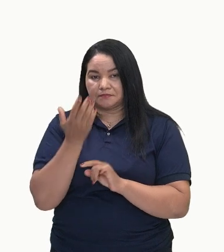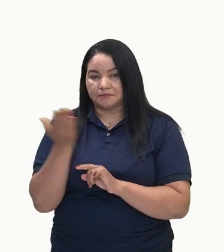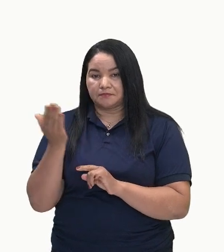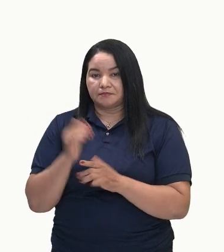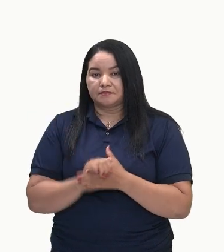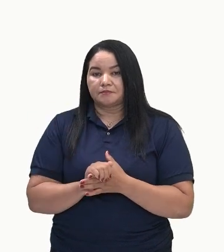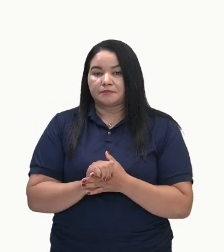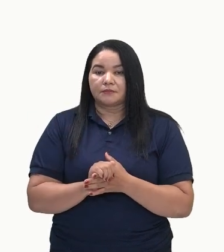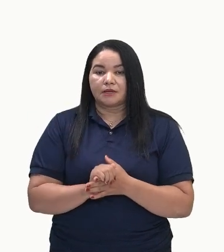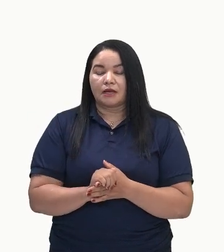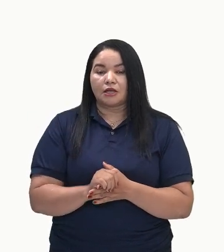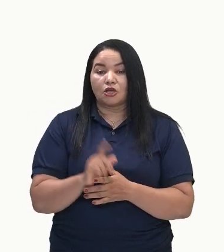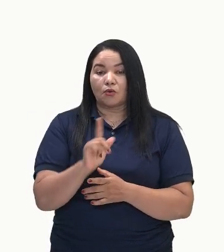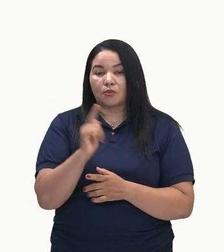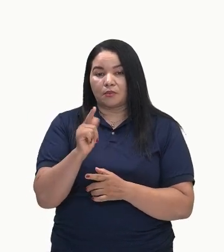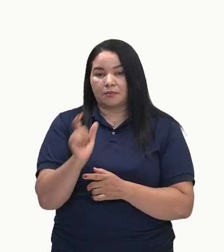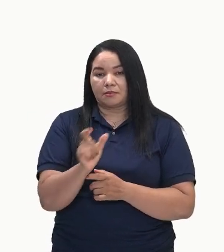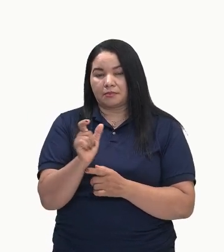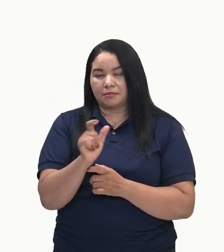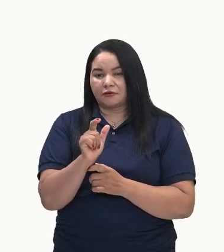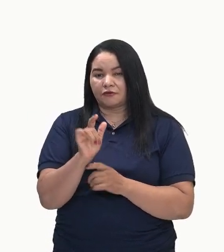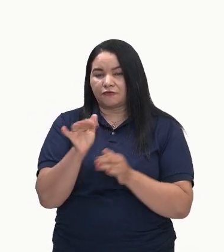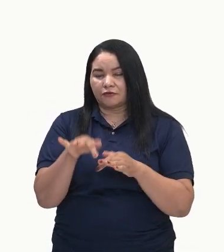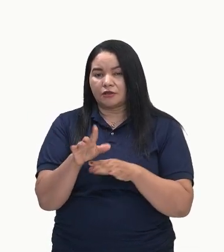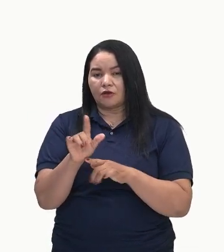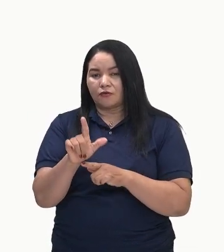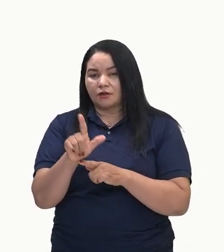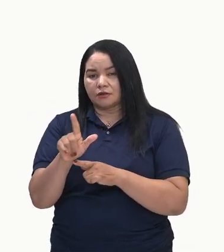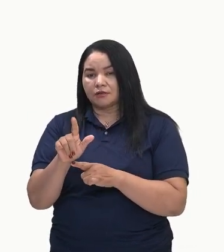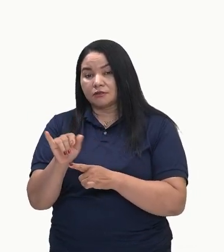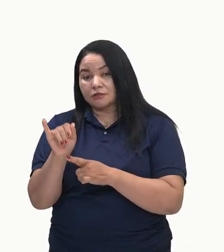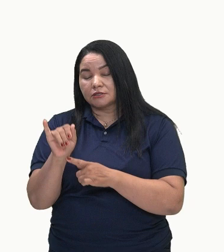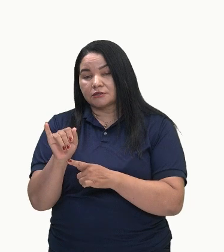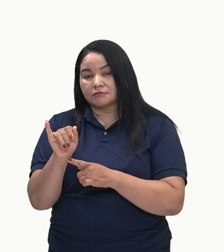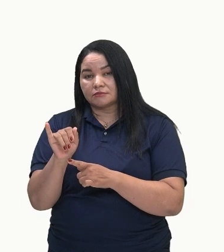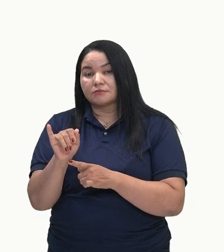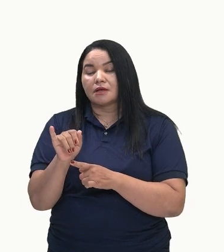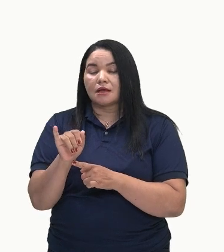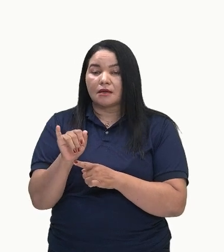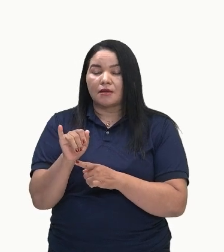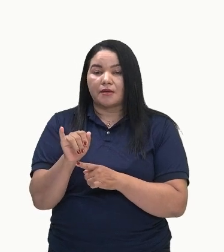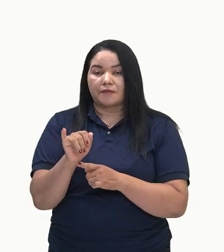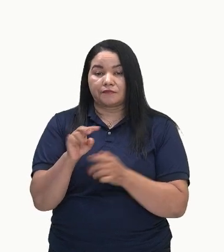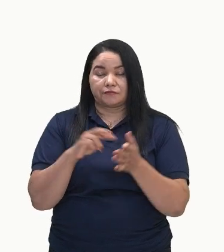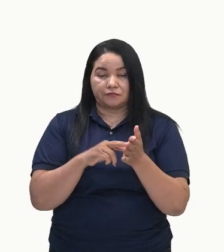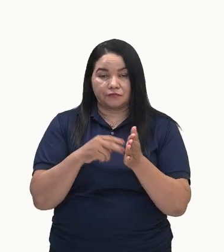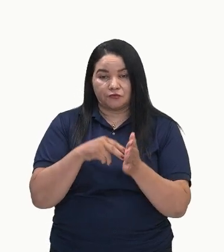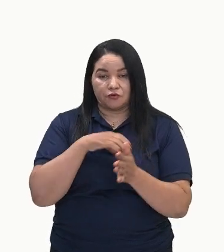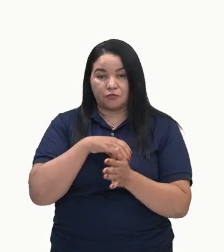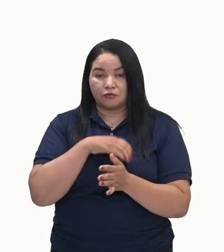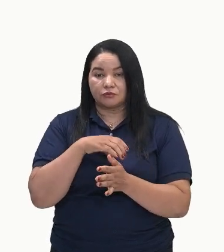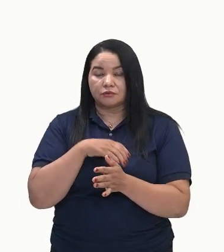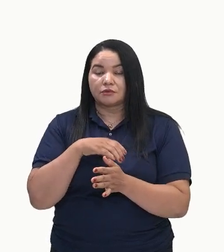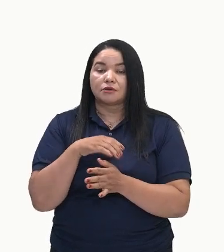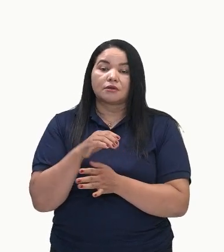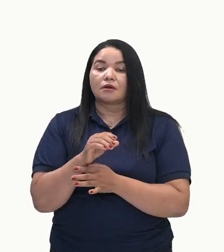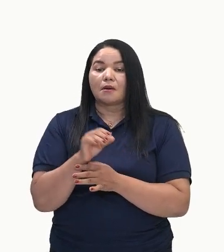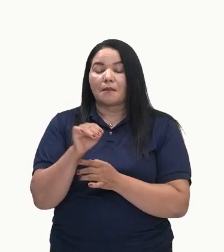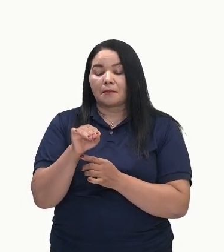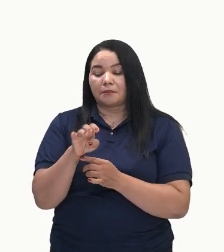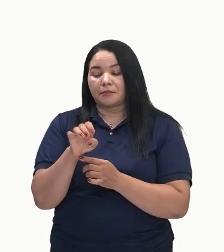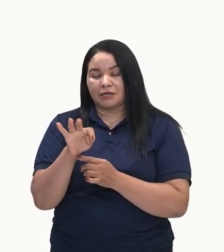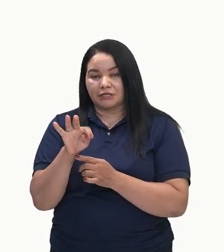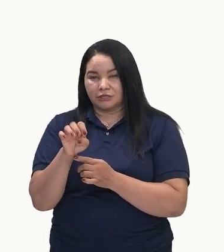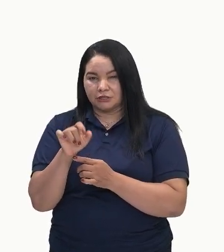LY também tem essa tradução mente, conforme eu falei, né, ele é um advérbio. Então, excepcionalmente quente.